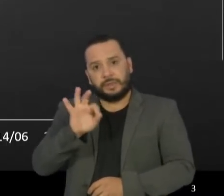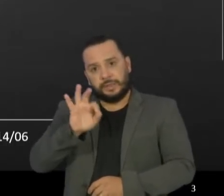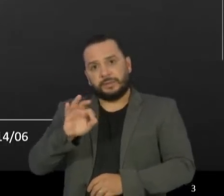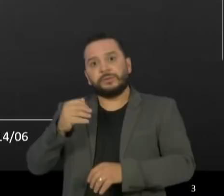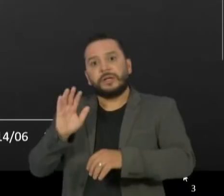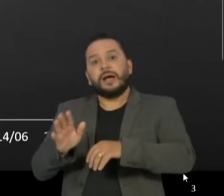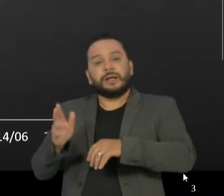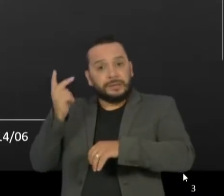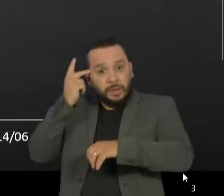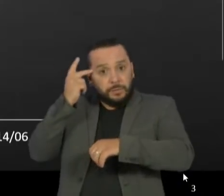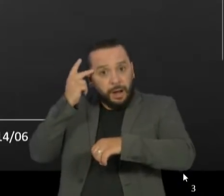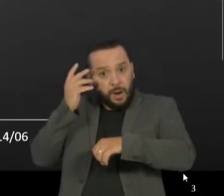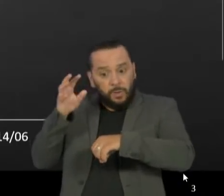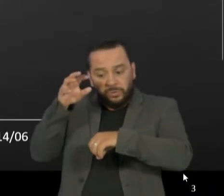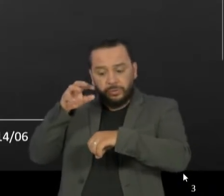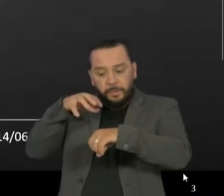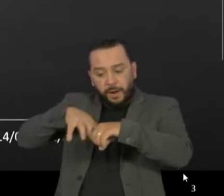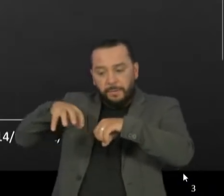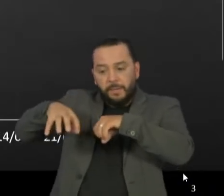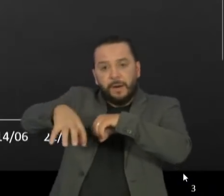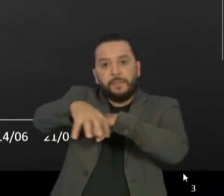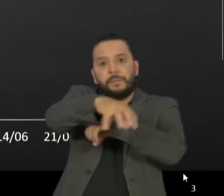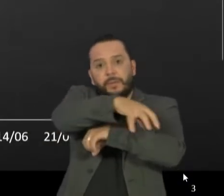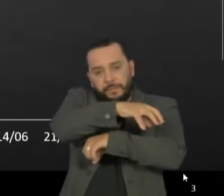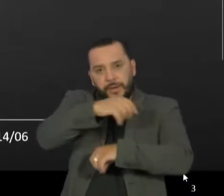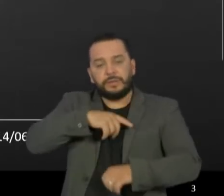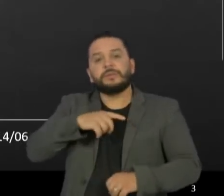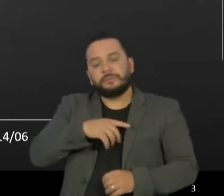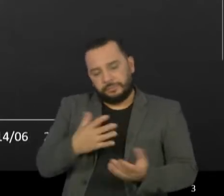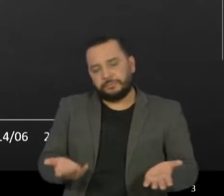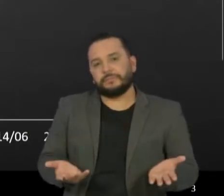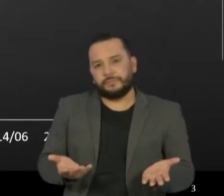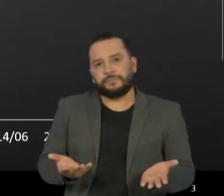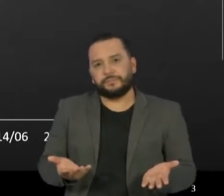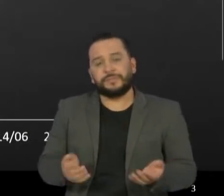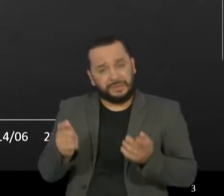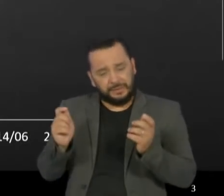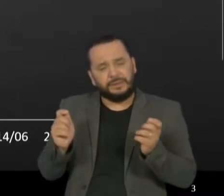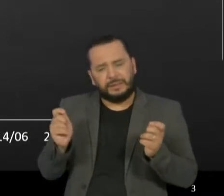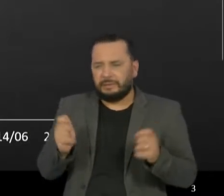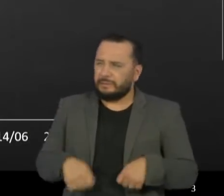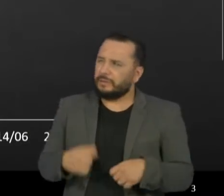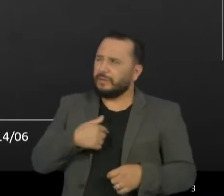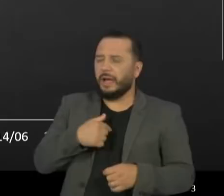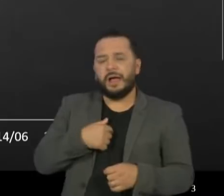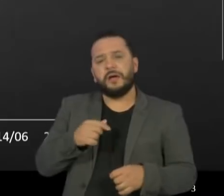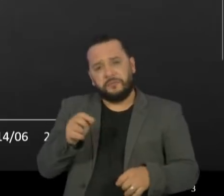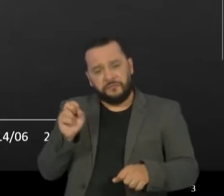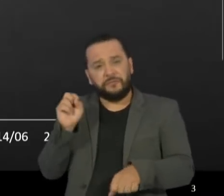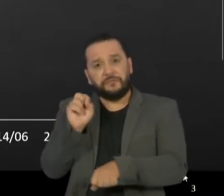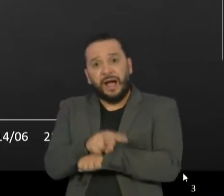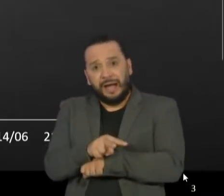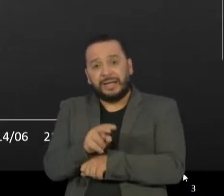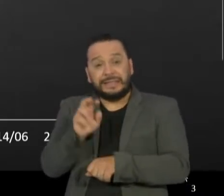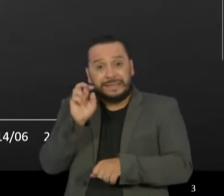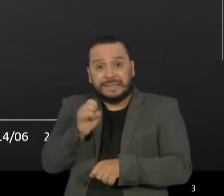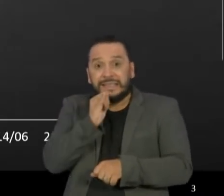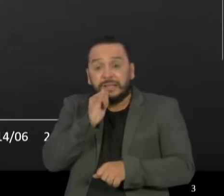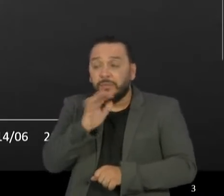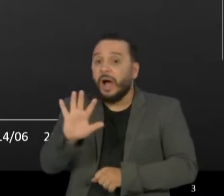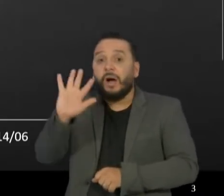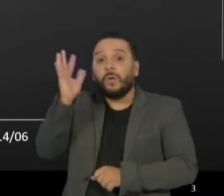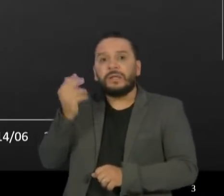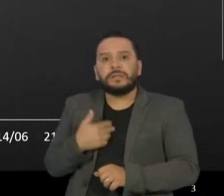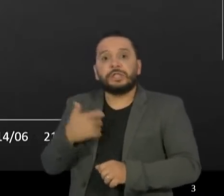Grande São Paulo. Ou seja, nós temos um espaço para, eventualmente, absorver qualquer segunda onda